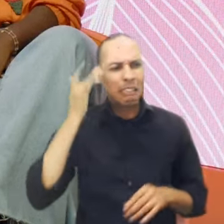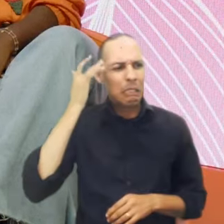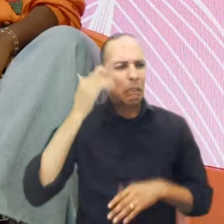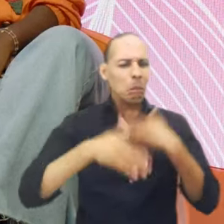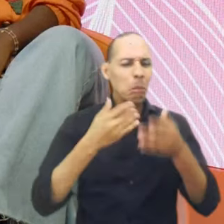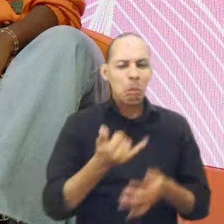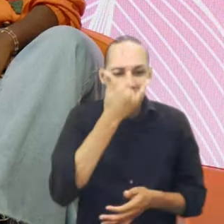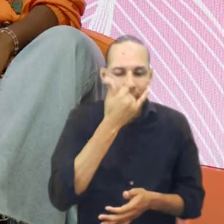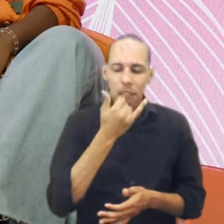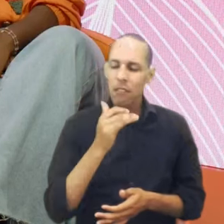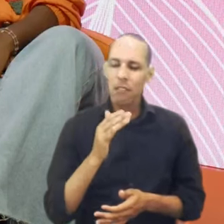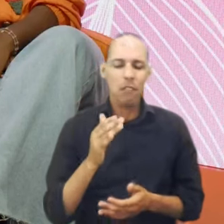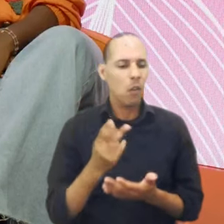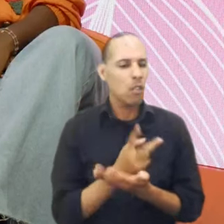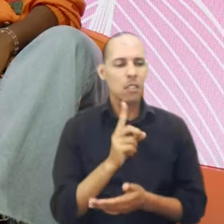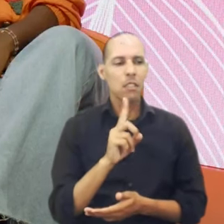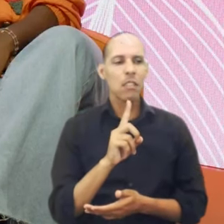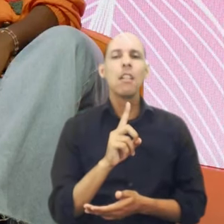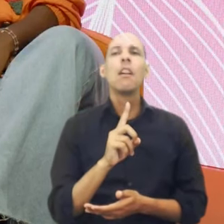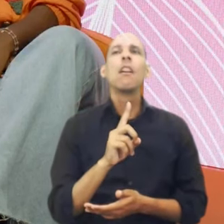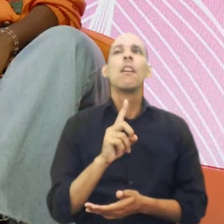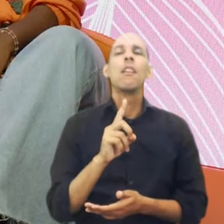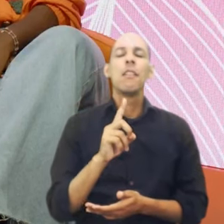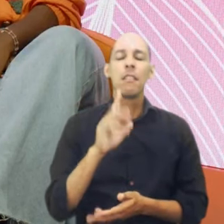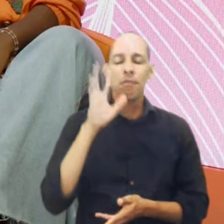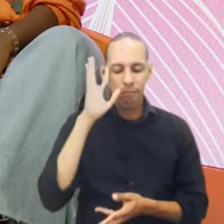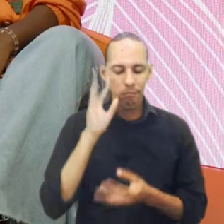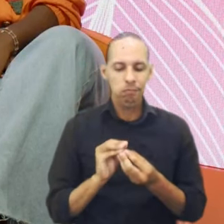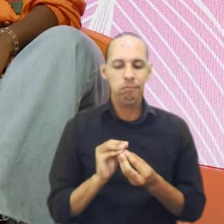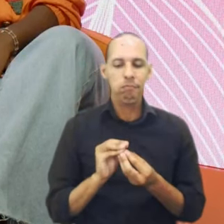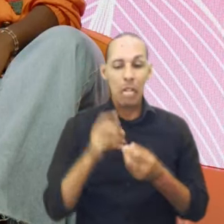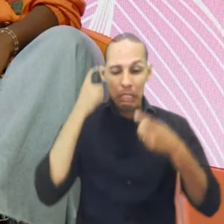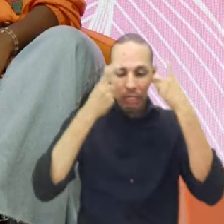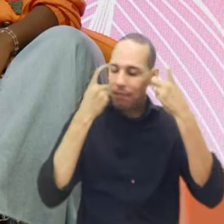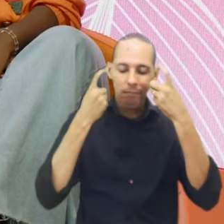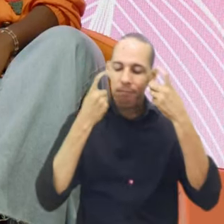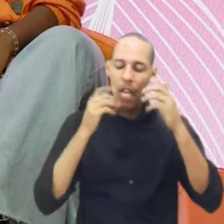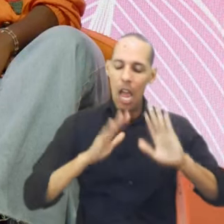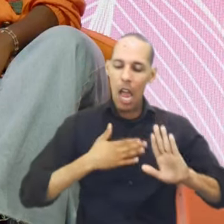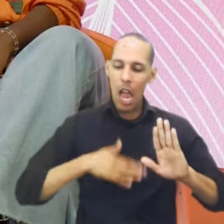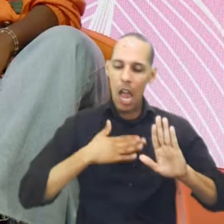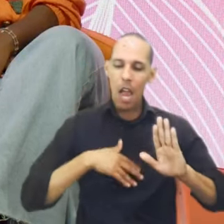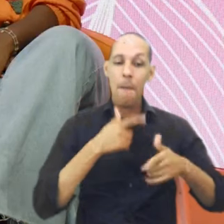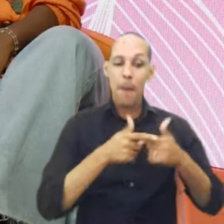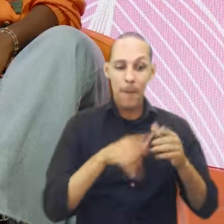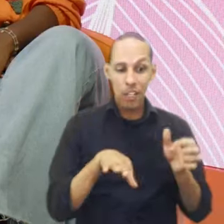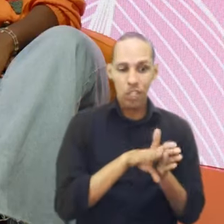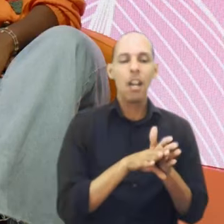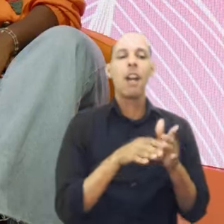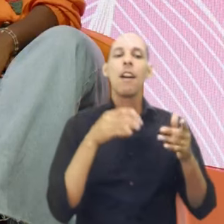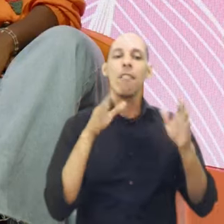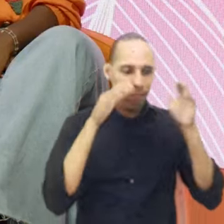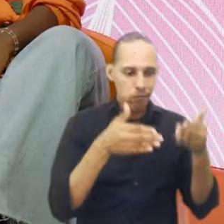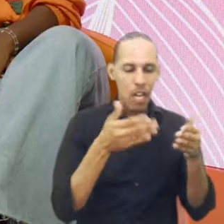eu nem sei se vai acontecer. A partir daí veio consciente, eu não vou mais preocupar, vamos viver um problema de cada vez. Quando o problema vem, eu vivo. Se ele não